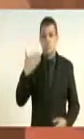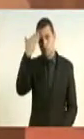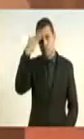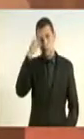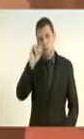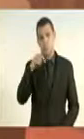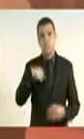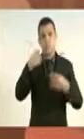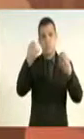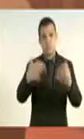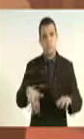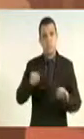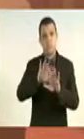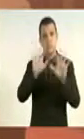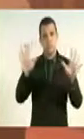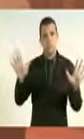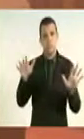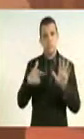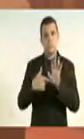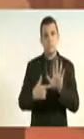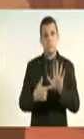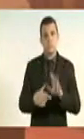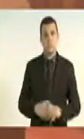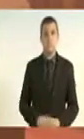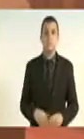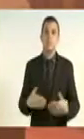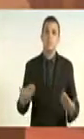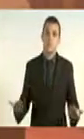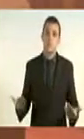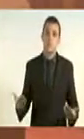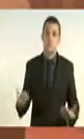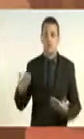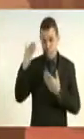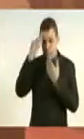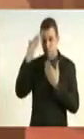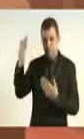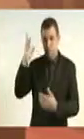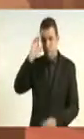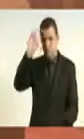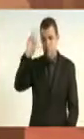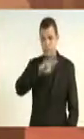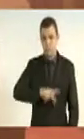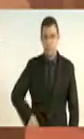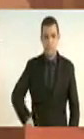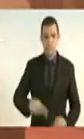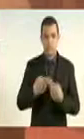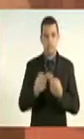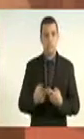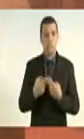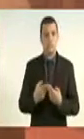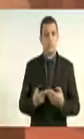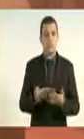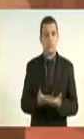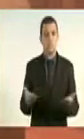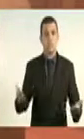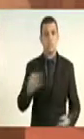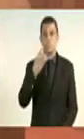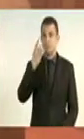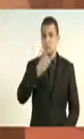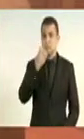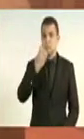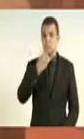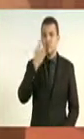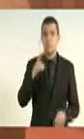faça claro em relação a essa explicação. Portanto, senhor presidente, agradeço a paciência dos nobres deputados